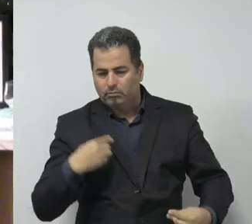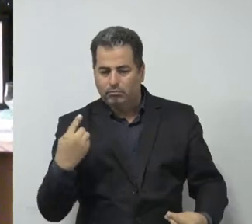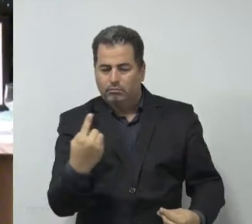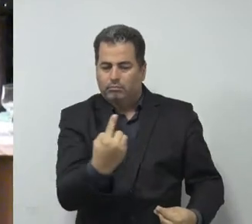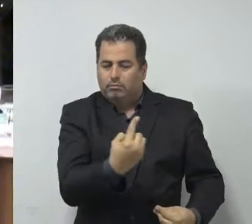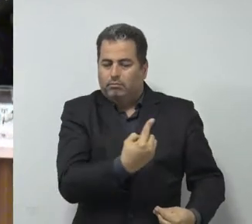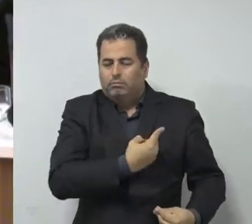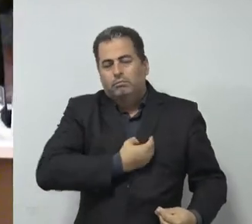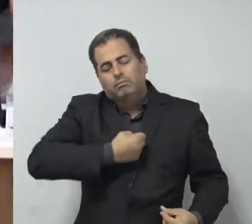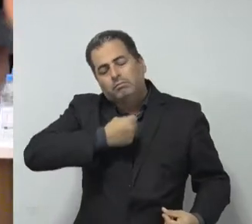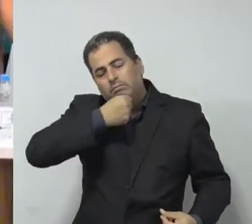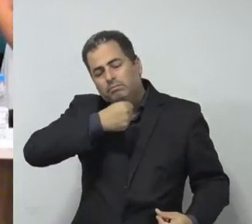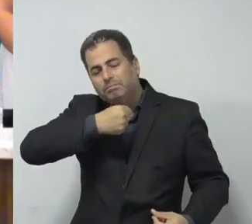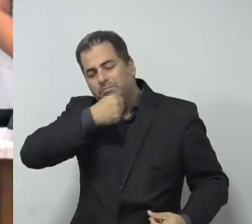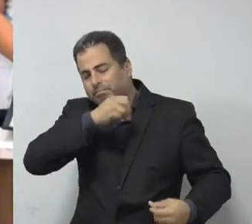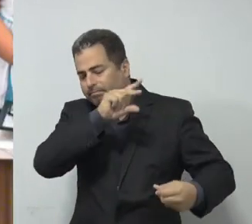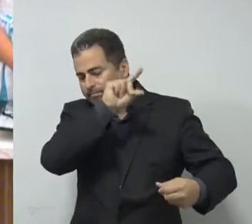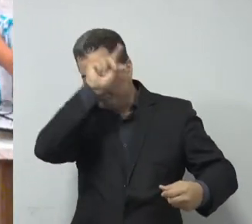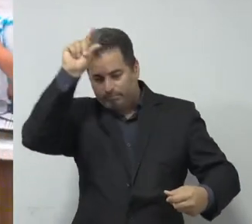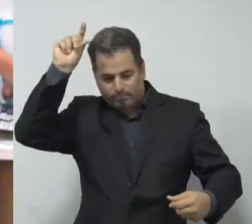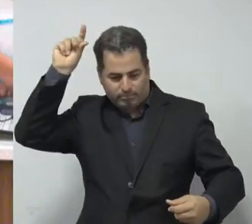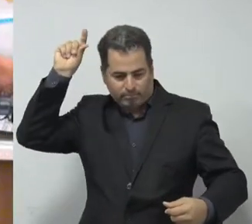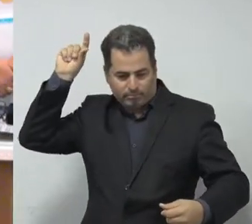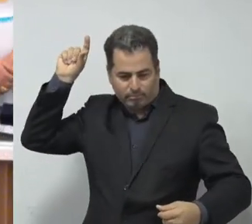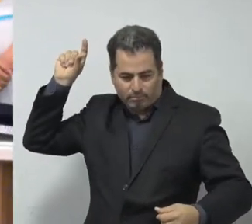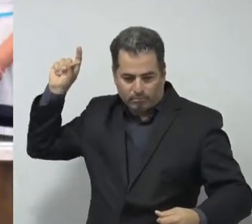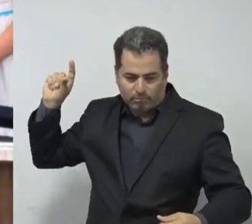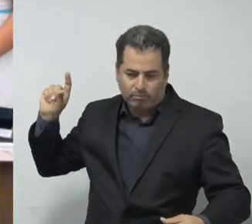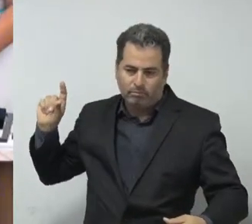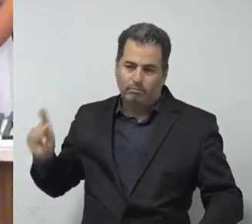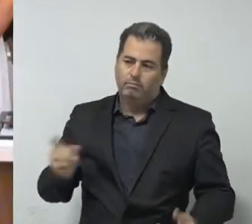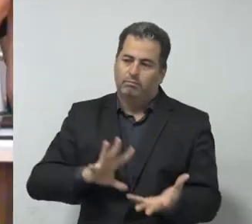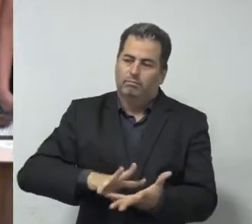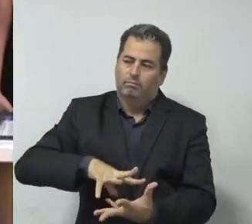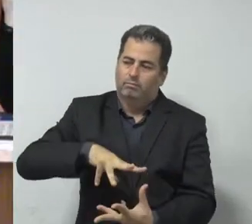nossos avós. Alma